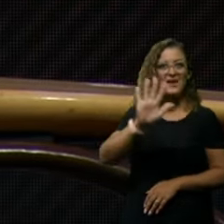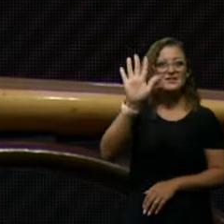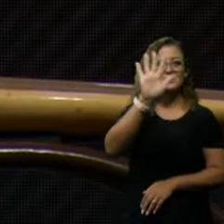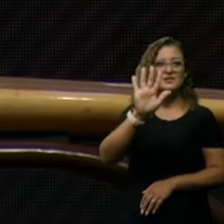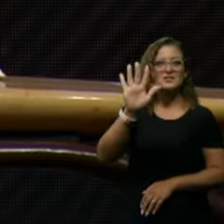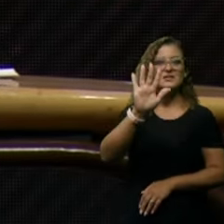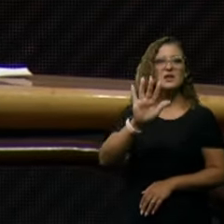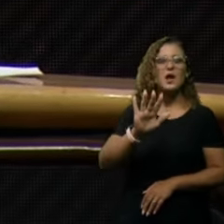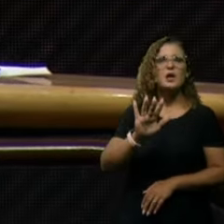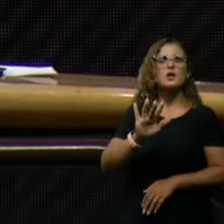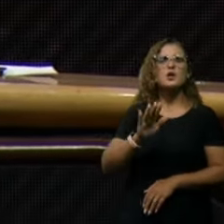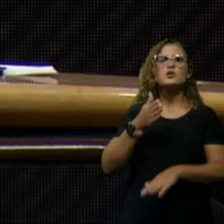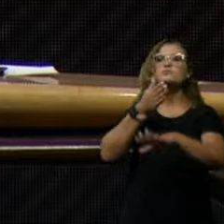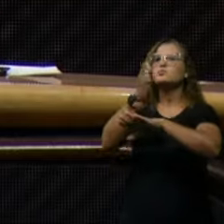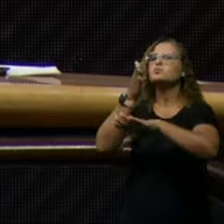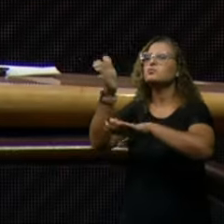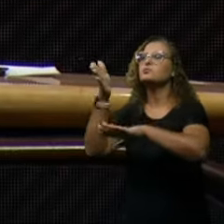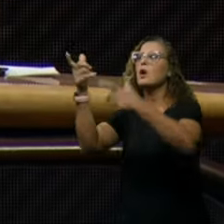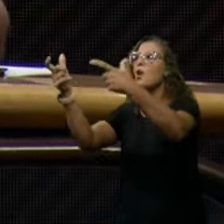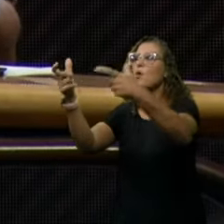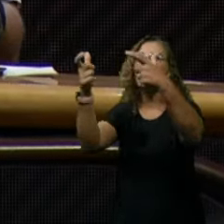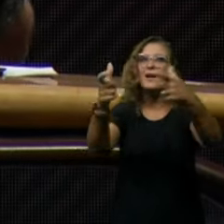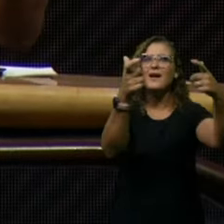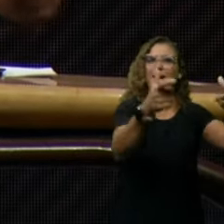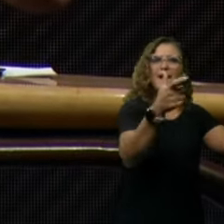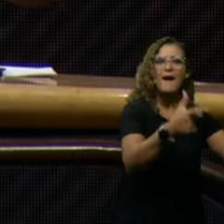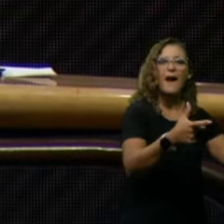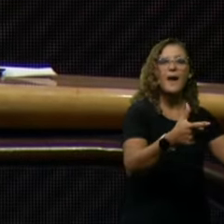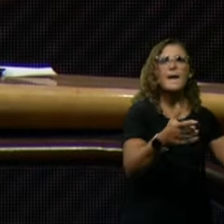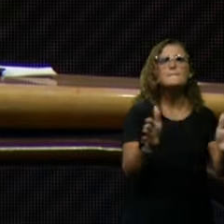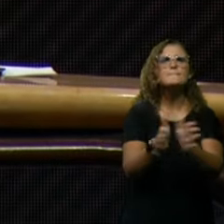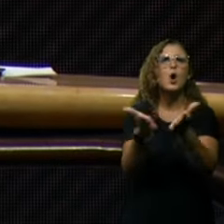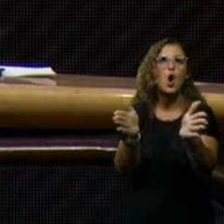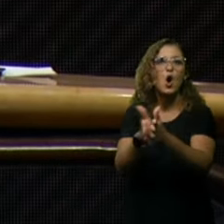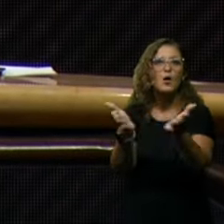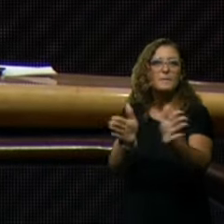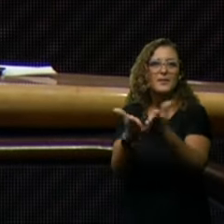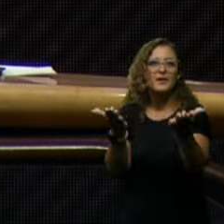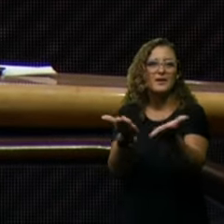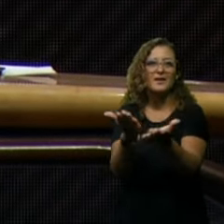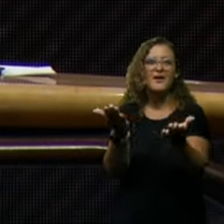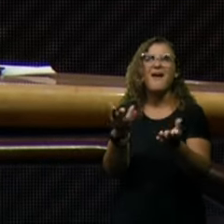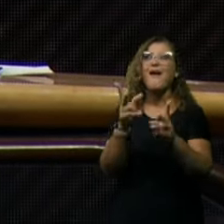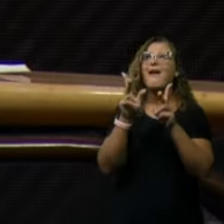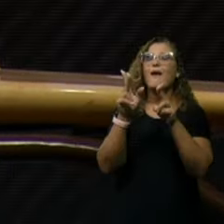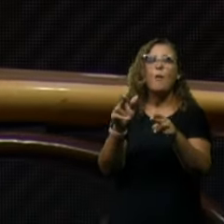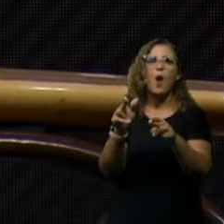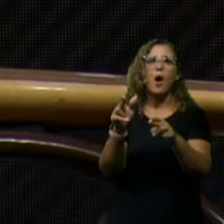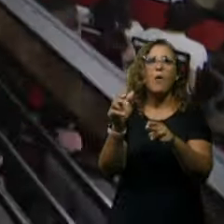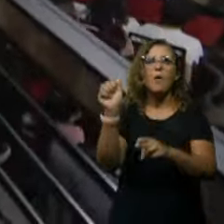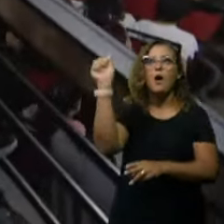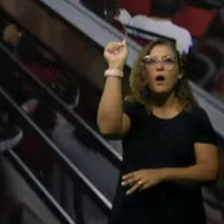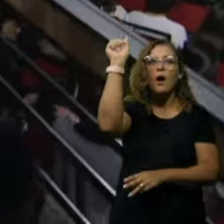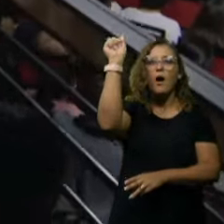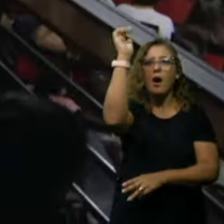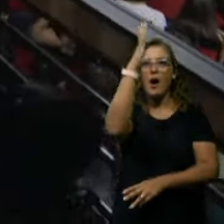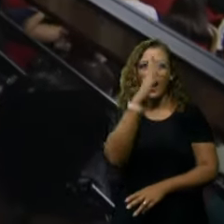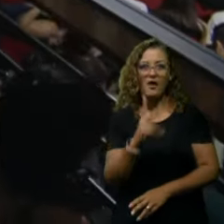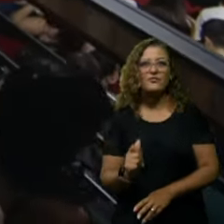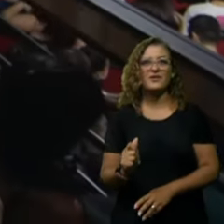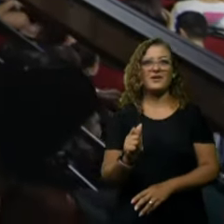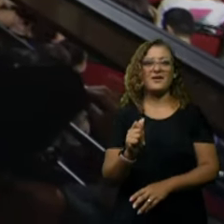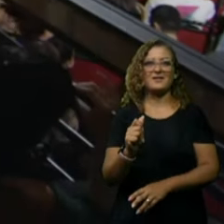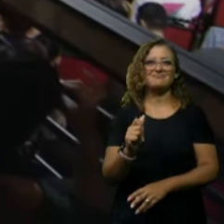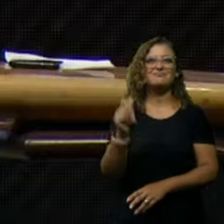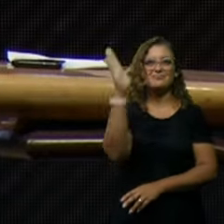ser tão aonde nós vamos nas regiões mais carentes é a nossa África brasileira nós vimos aqui a missão na África mas nós